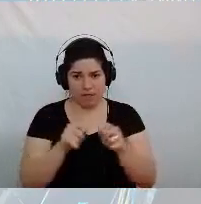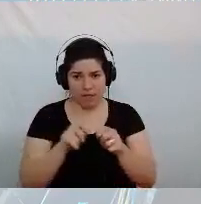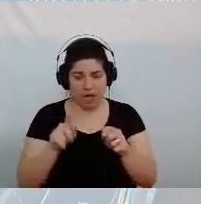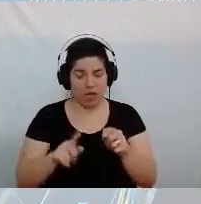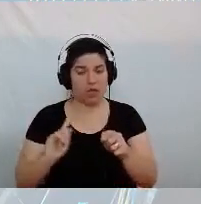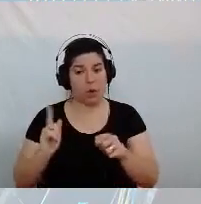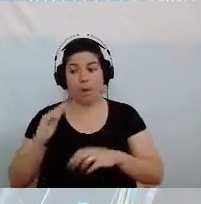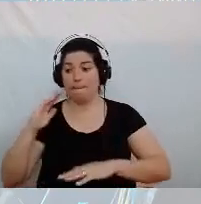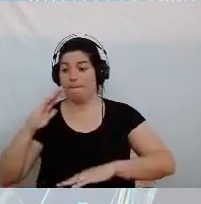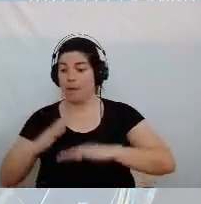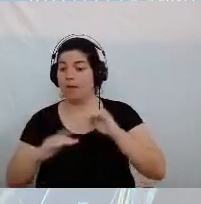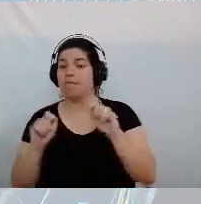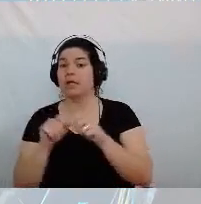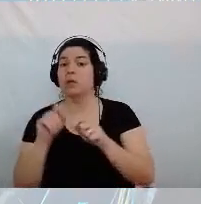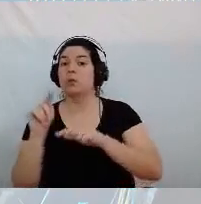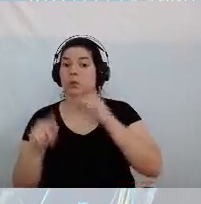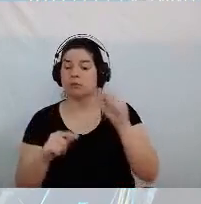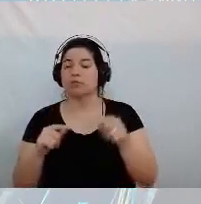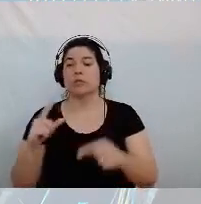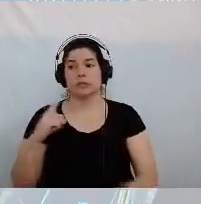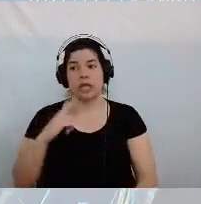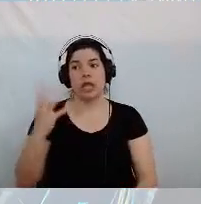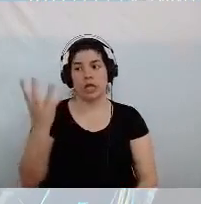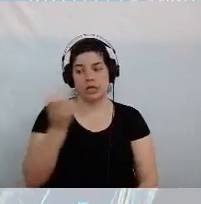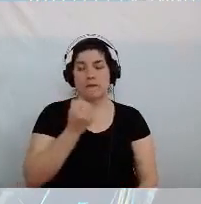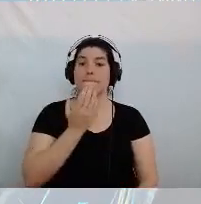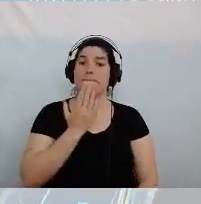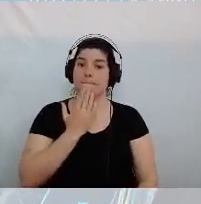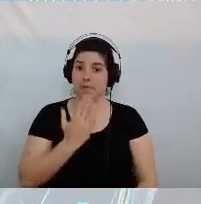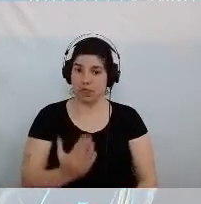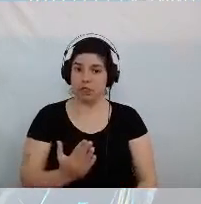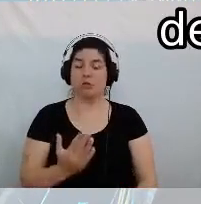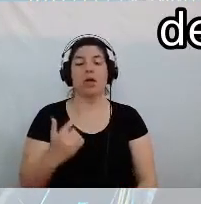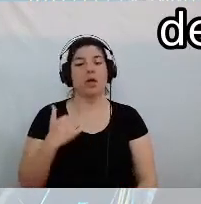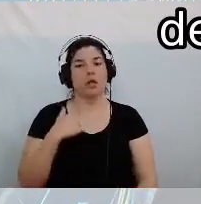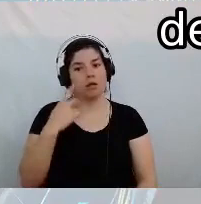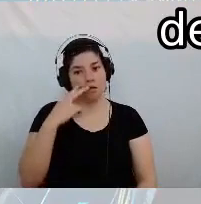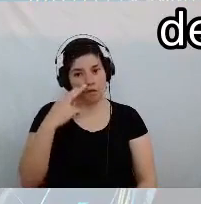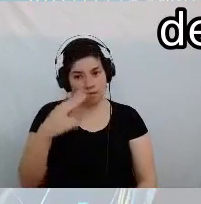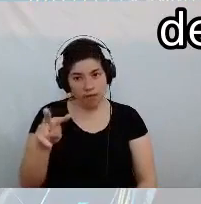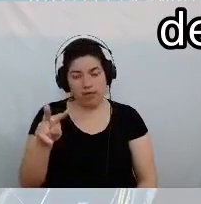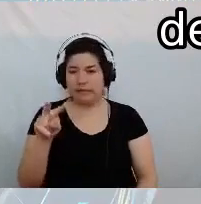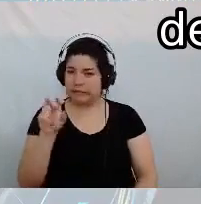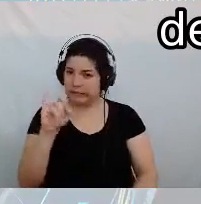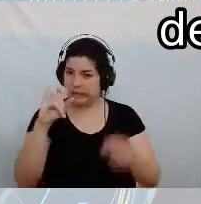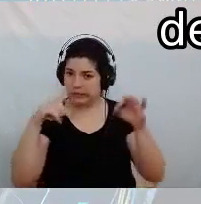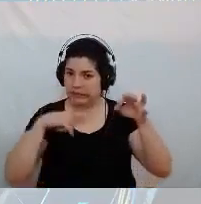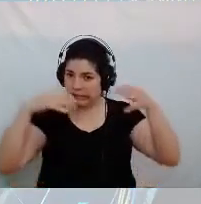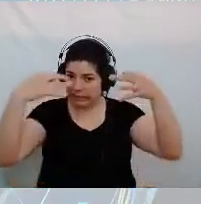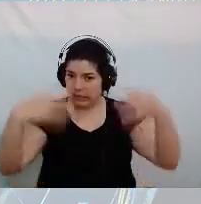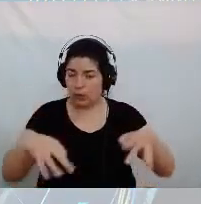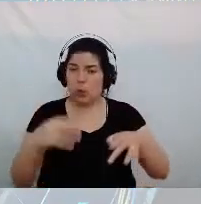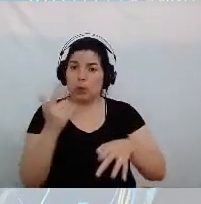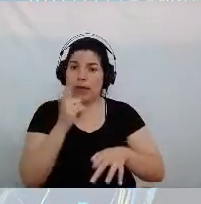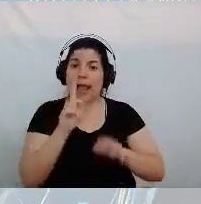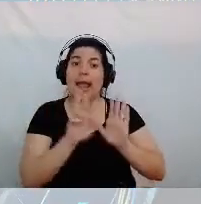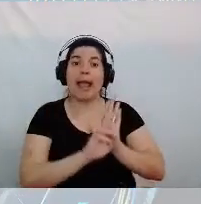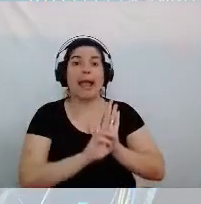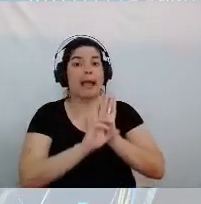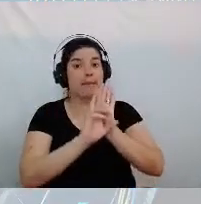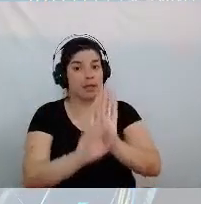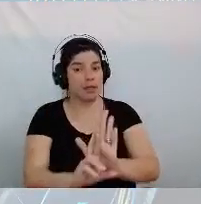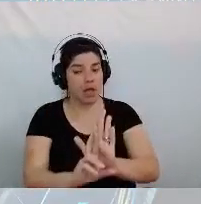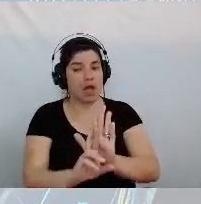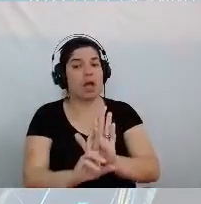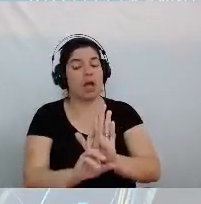deveria fazer seria cara recebi um requisito eu preciso verificar a inconsistência desse requisito com que eu consigo representar em modelo na